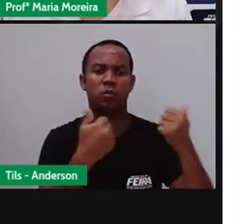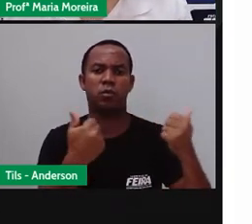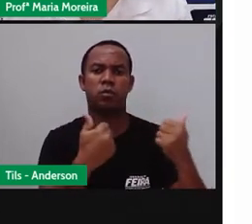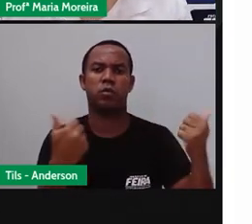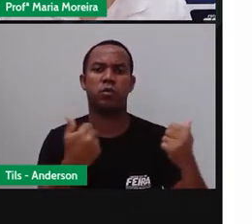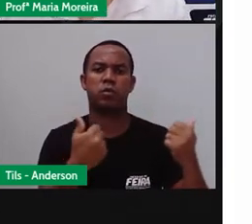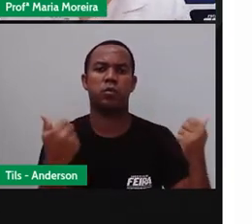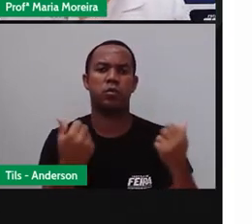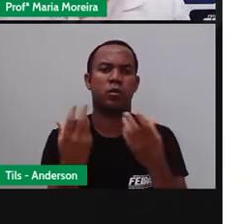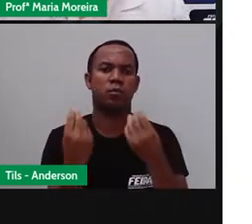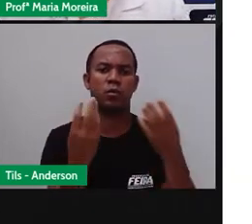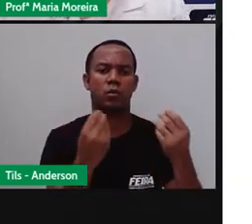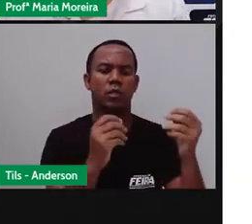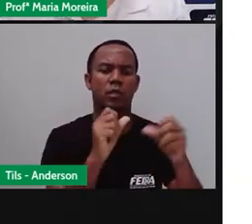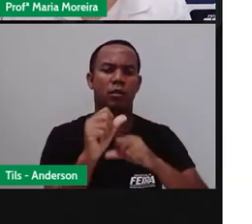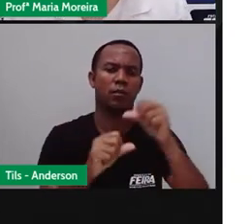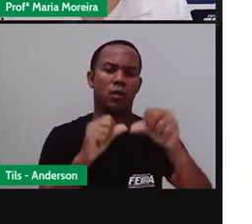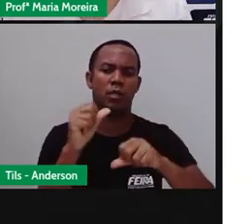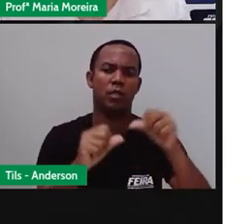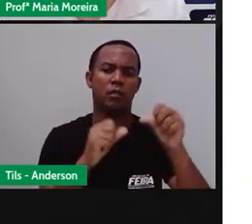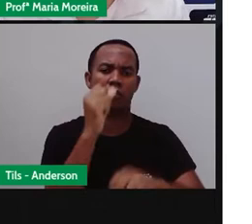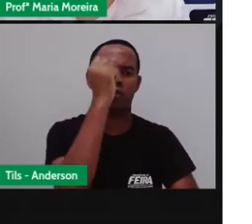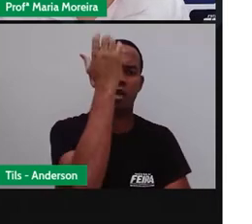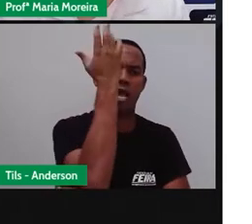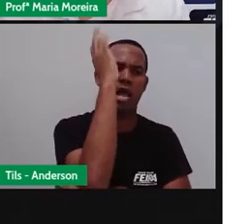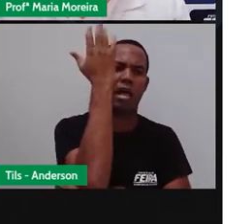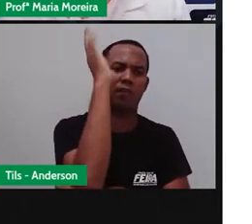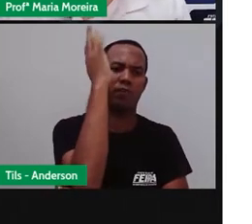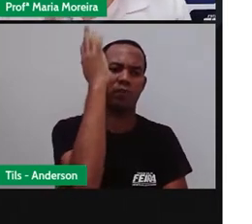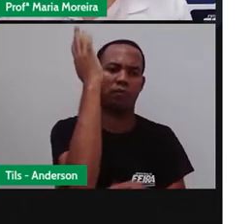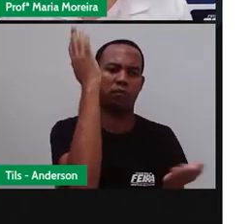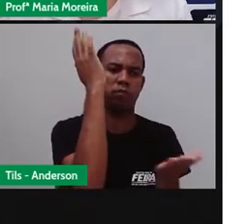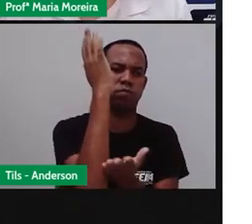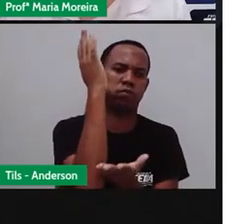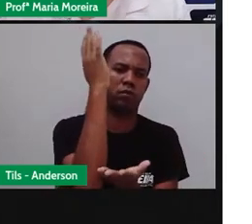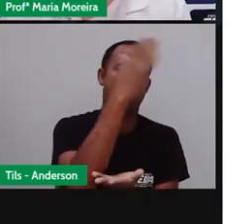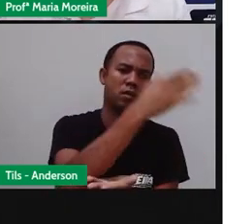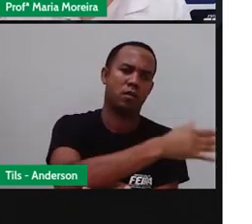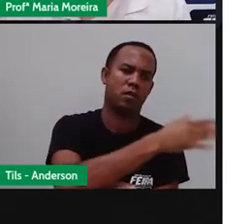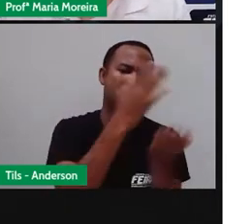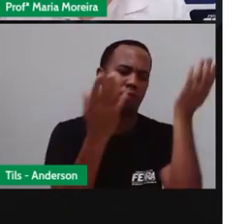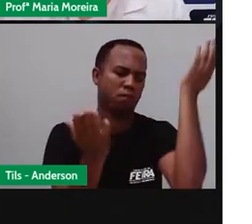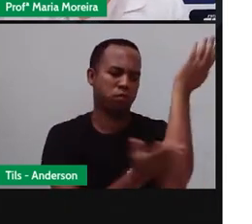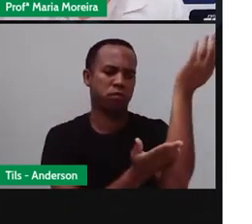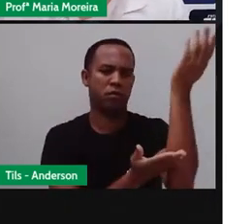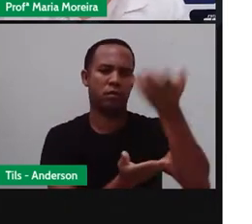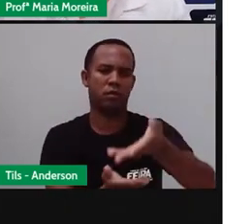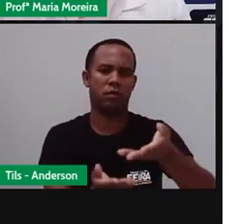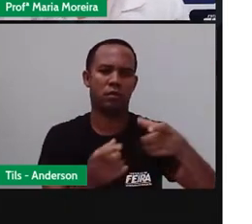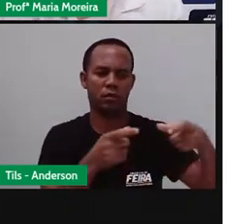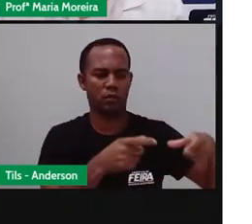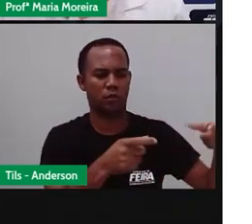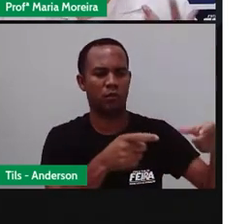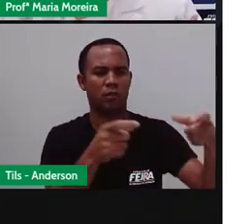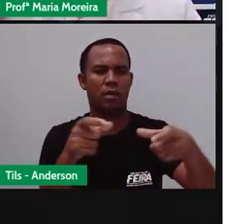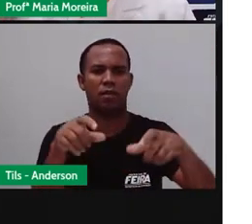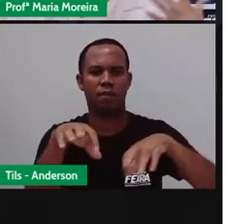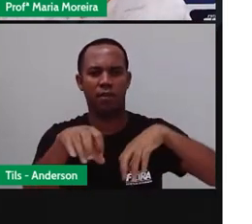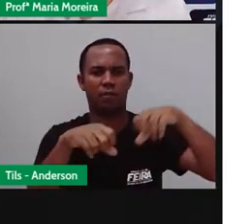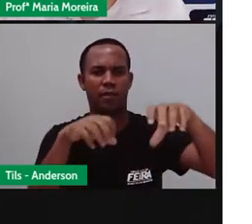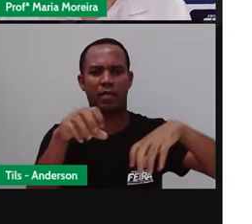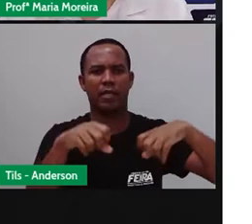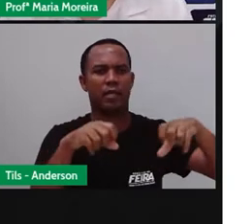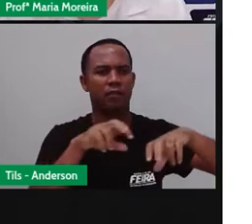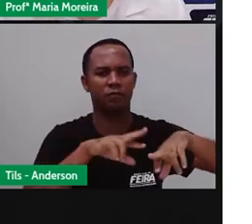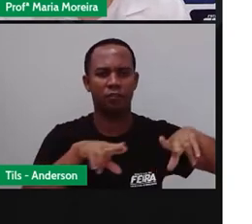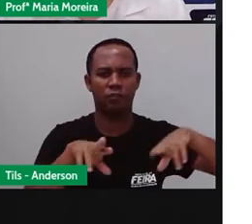vão arrancando as árvores, esses animais que estavam por ali, eles precisam se refugiar em outro lugar. E aí vem o quê?